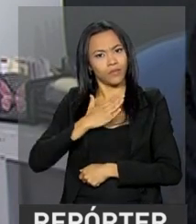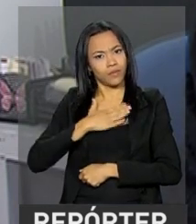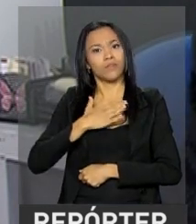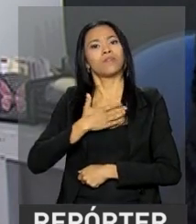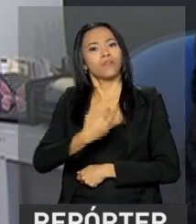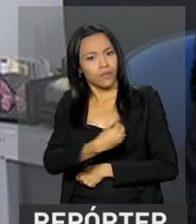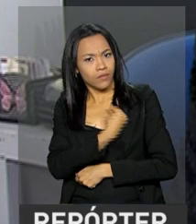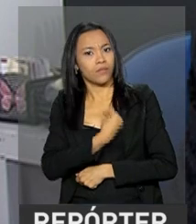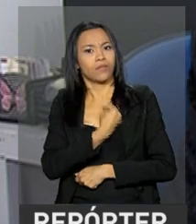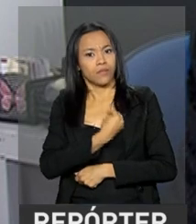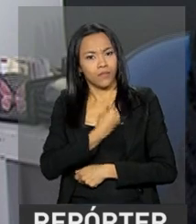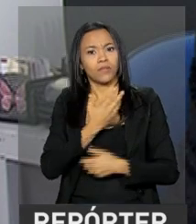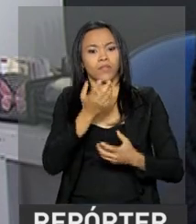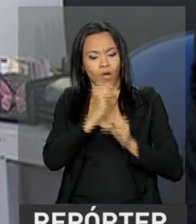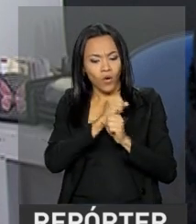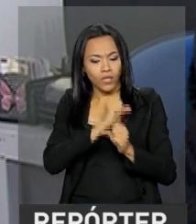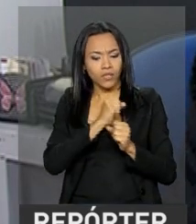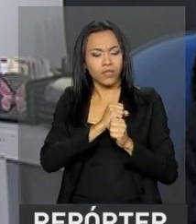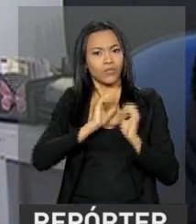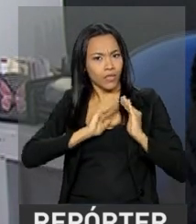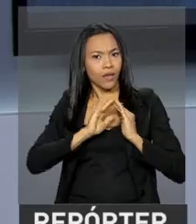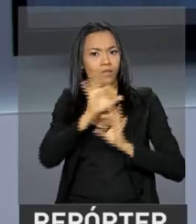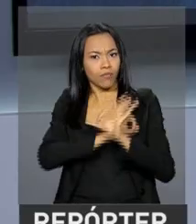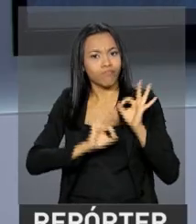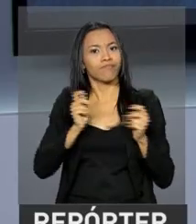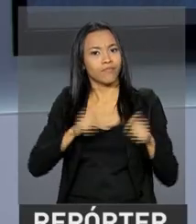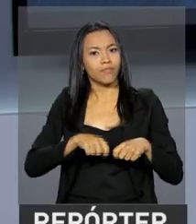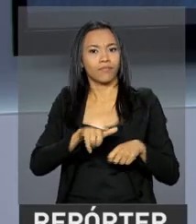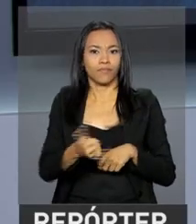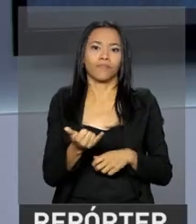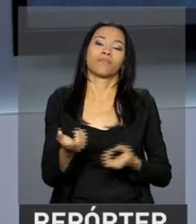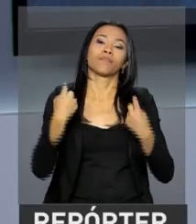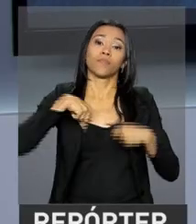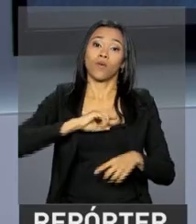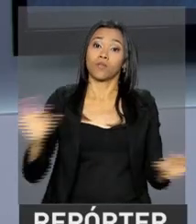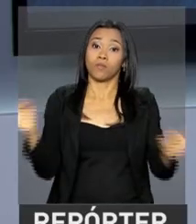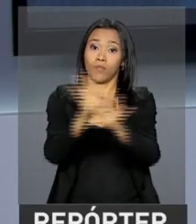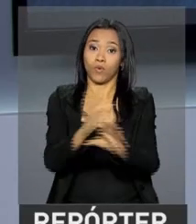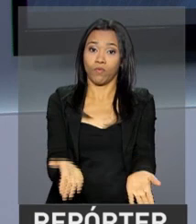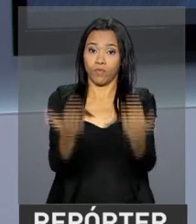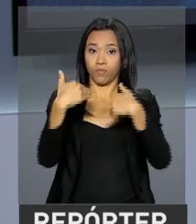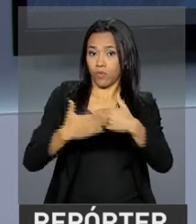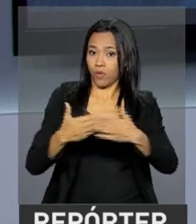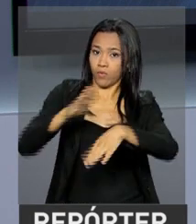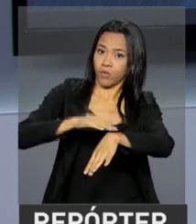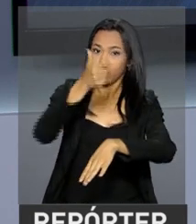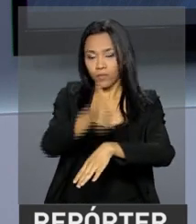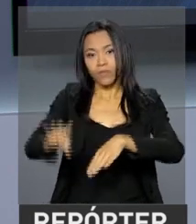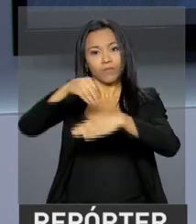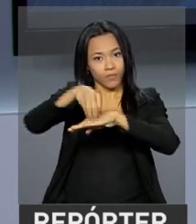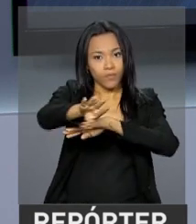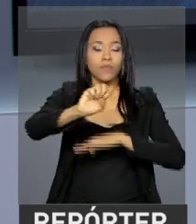a organização financeira casa mesmo bem nós ficamos por aqui voltamos a qualquer momento com outras